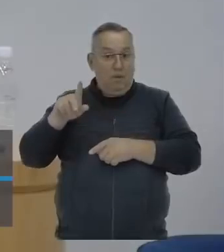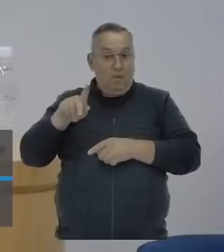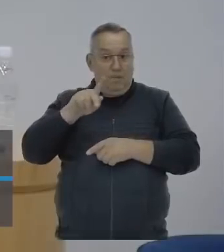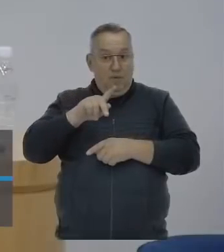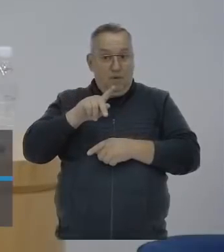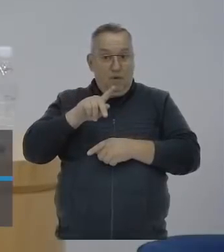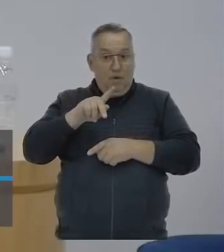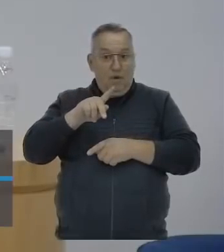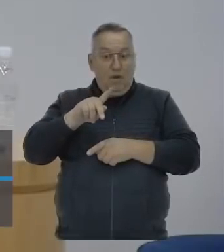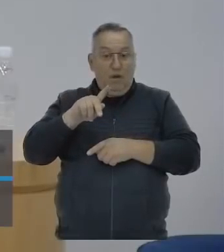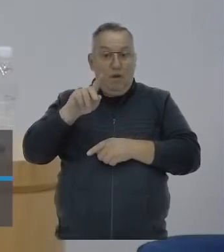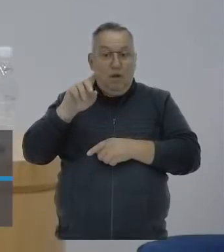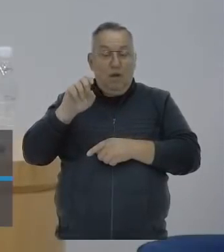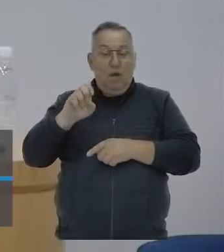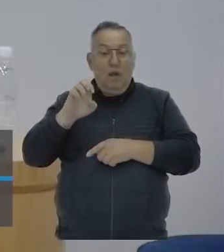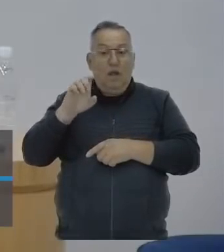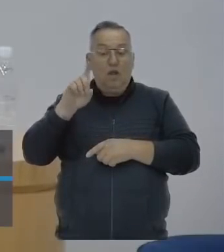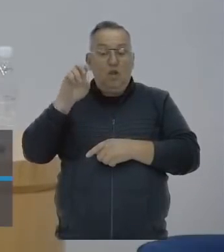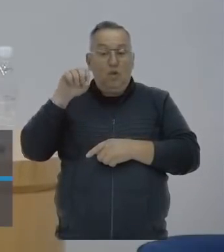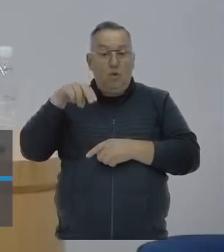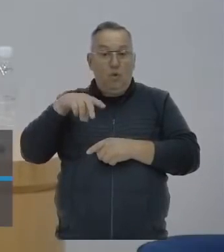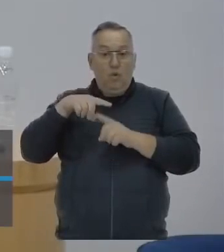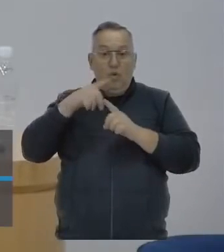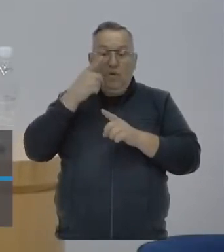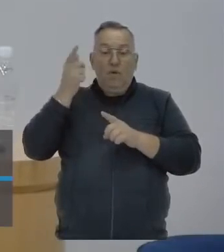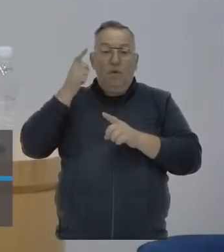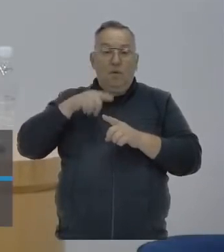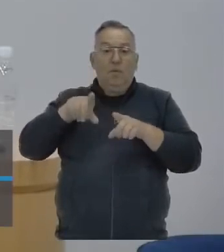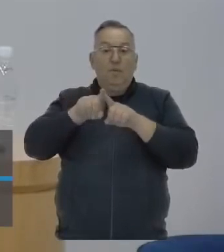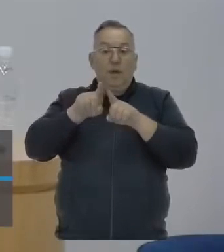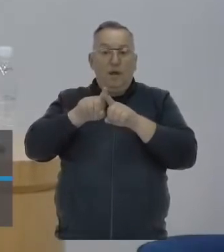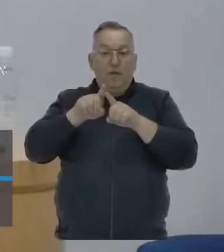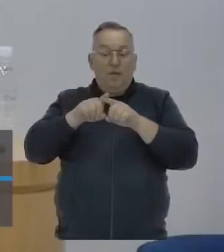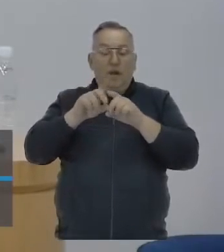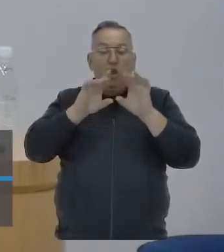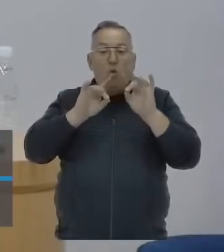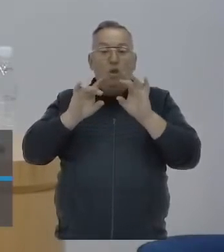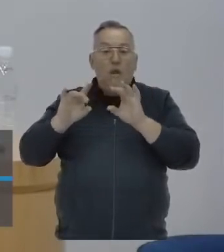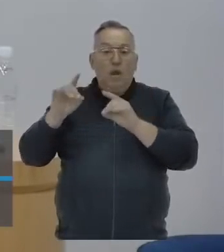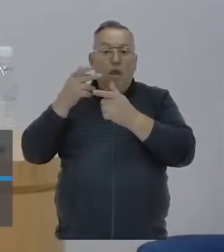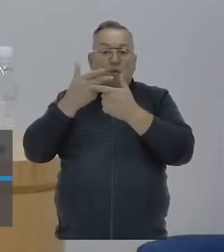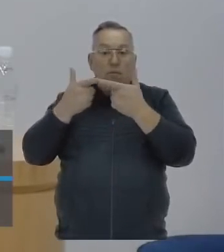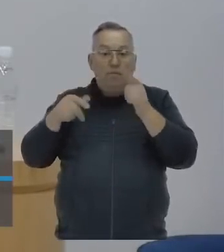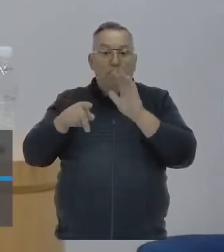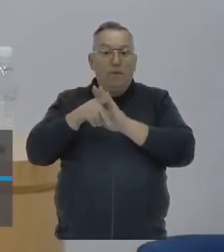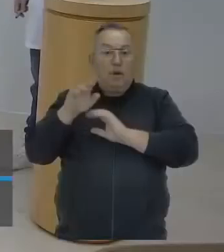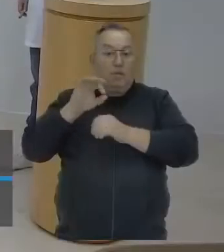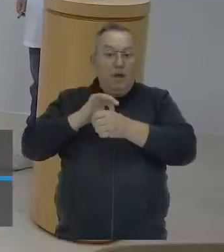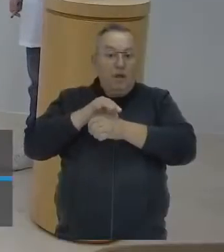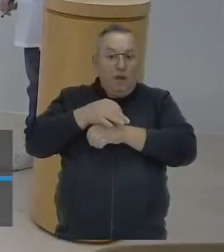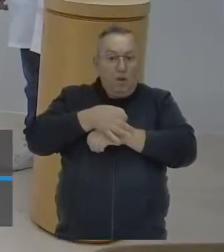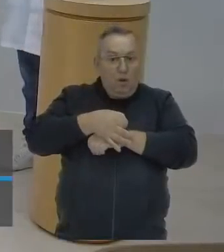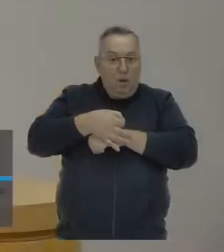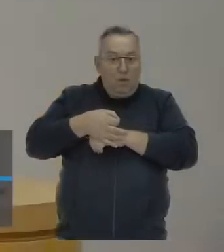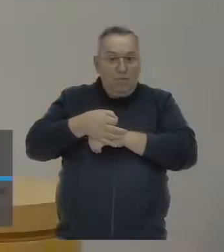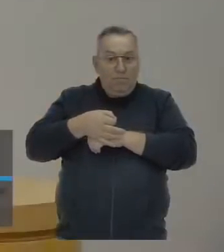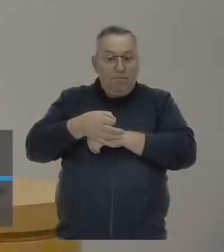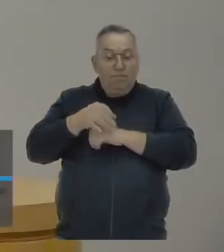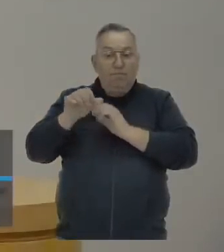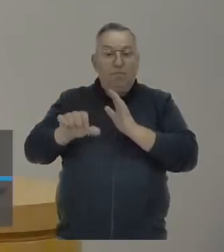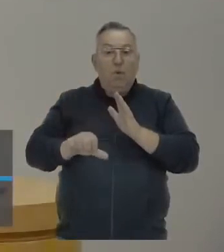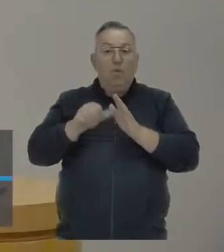escreveu, o professor Érico disse que para levar nutrientes para as células, eles estão dizendo aqui. Ok. Então a primeira coisa,